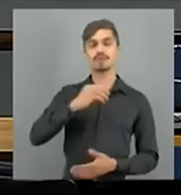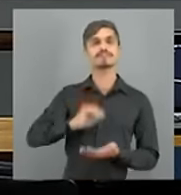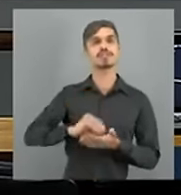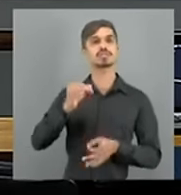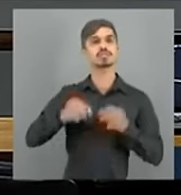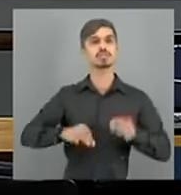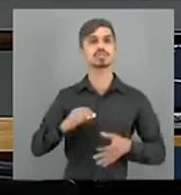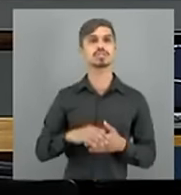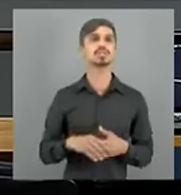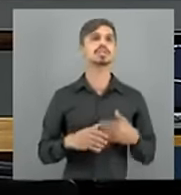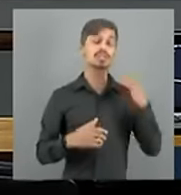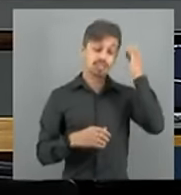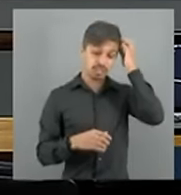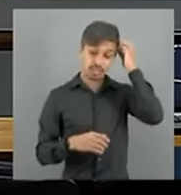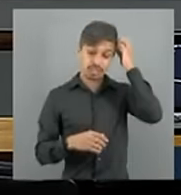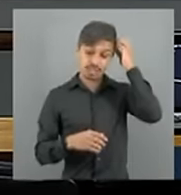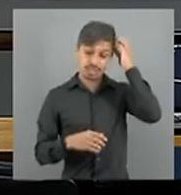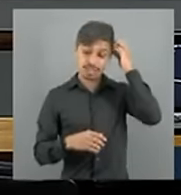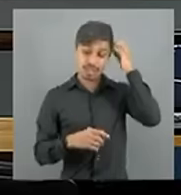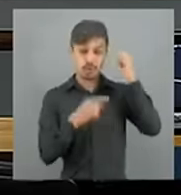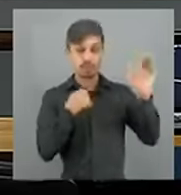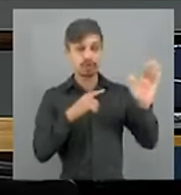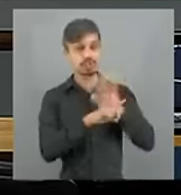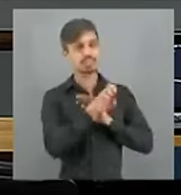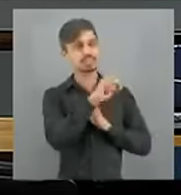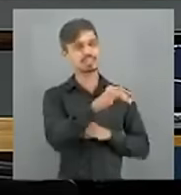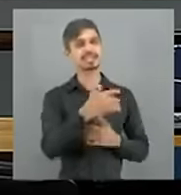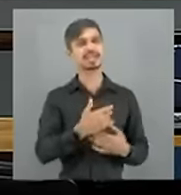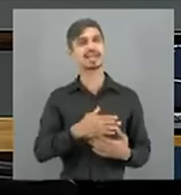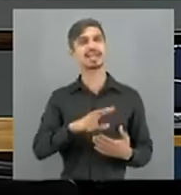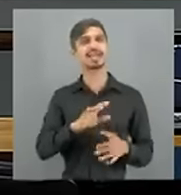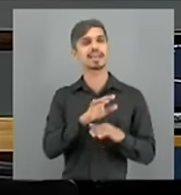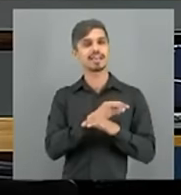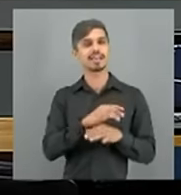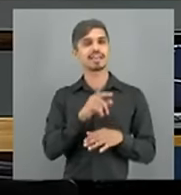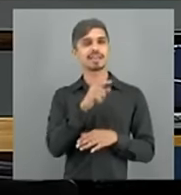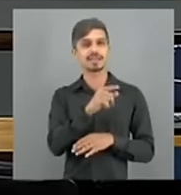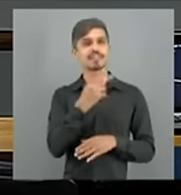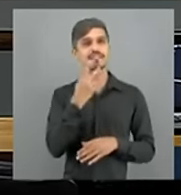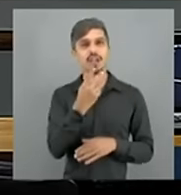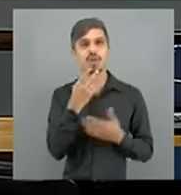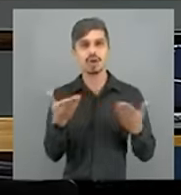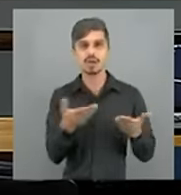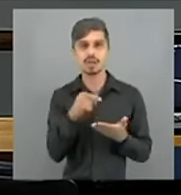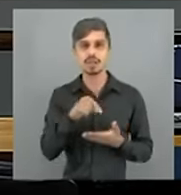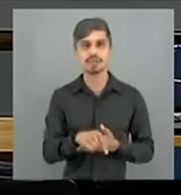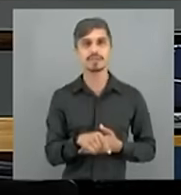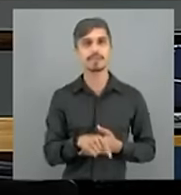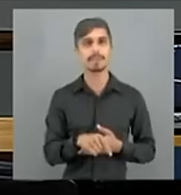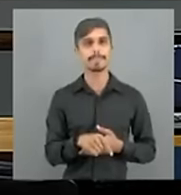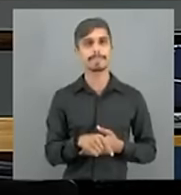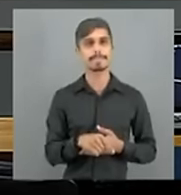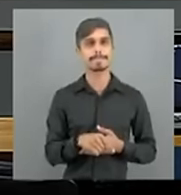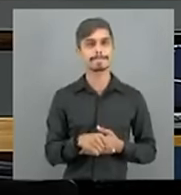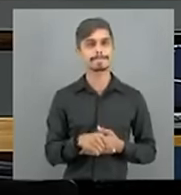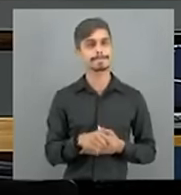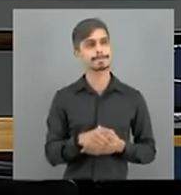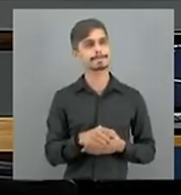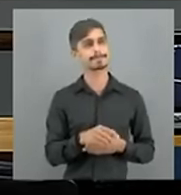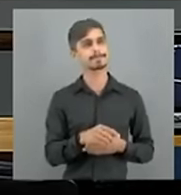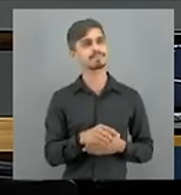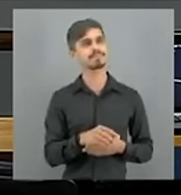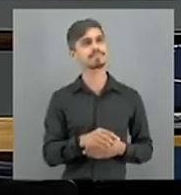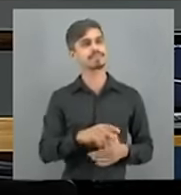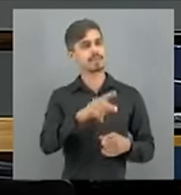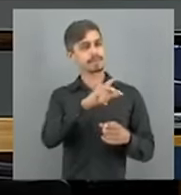lhe perguntei se você põe a mão no fogo, em função das declarações que você fez aqui, aos presidentes do